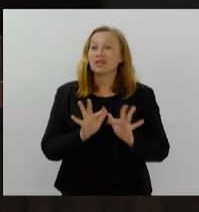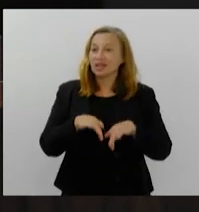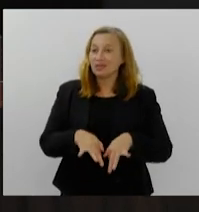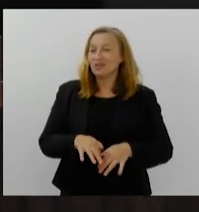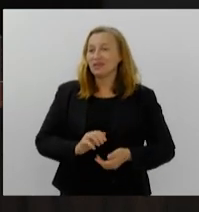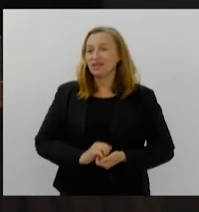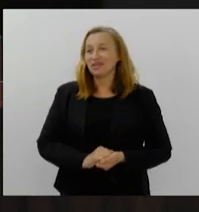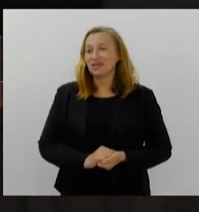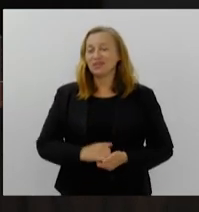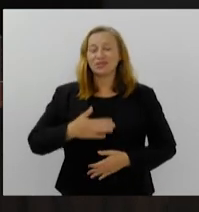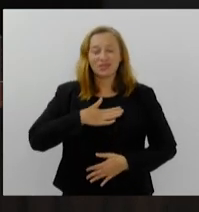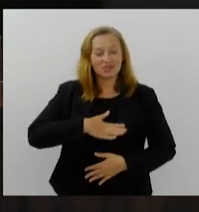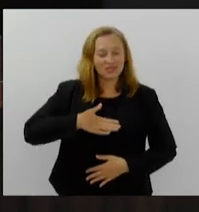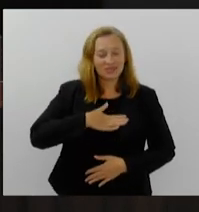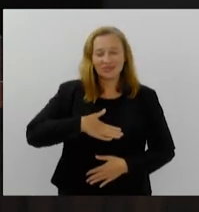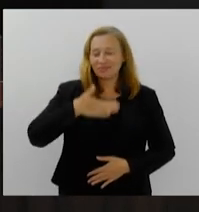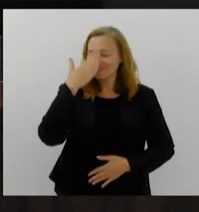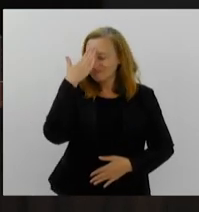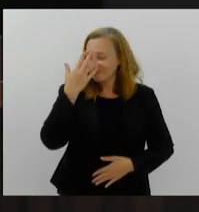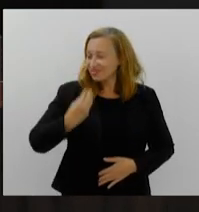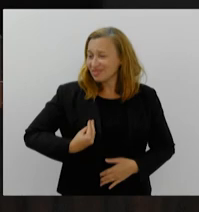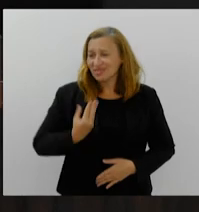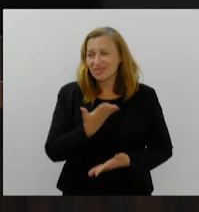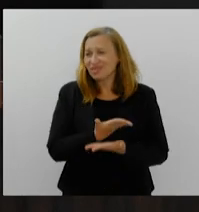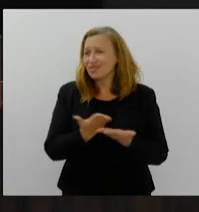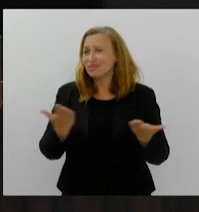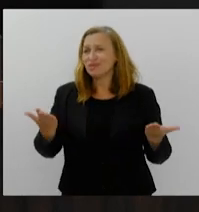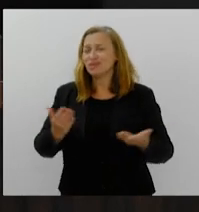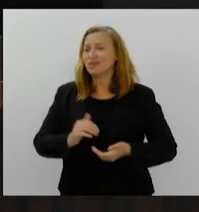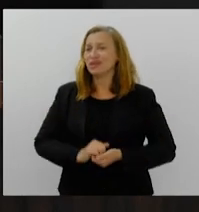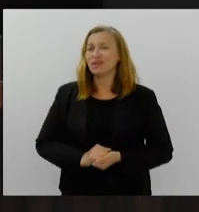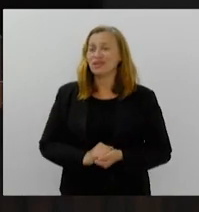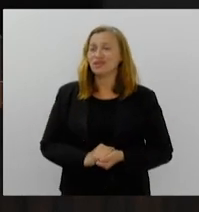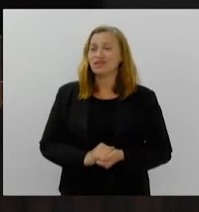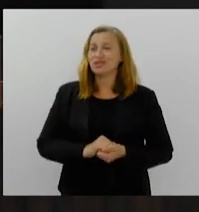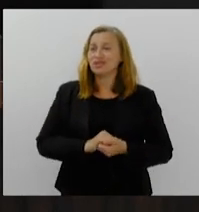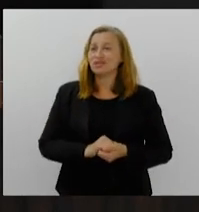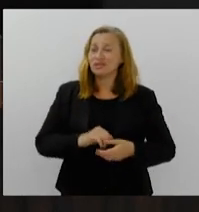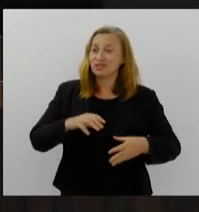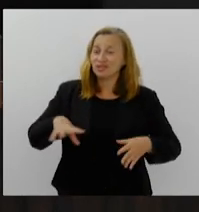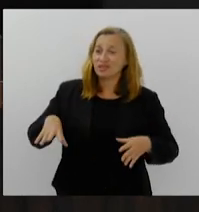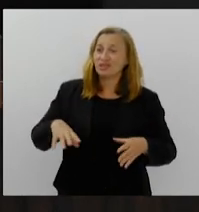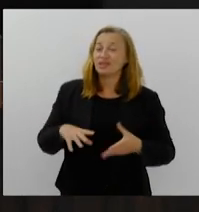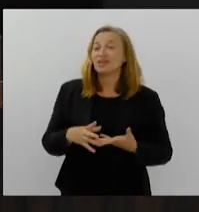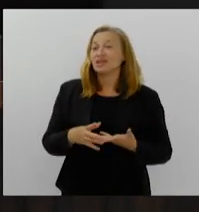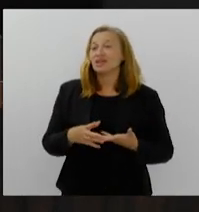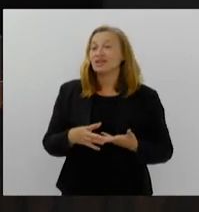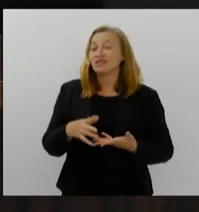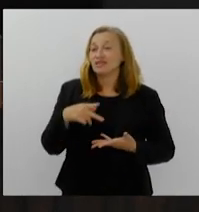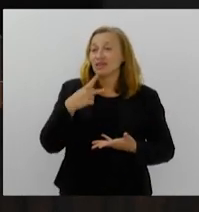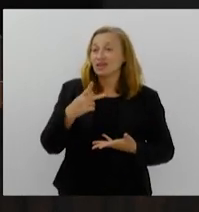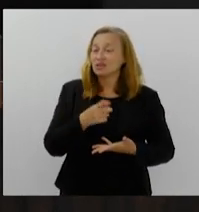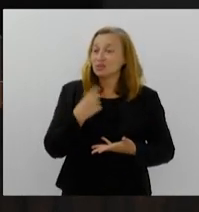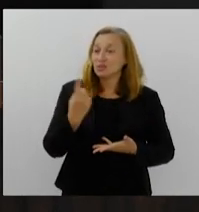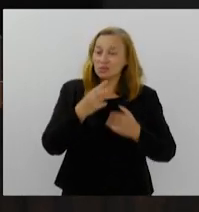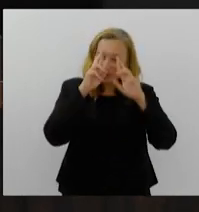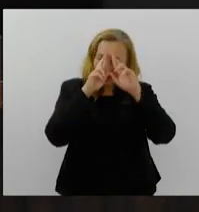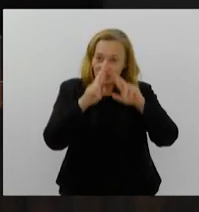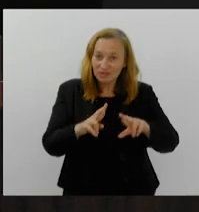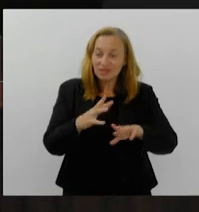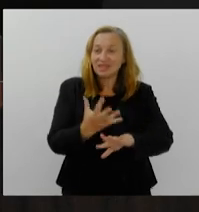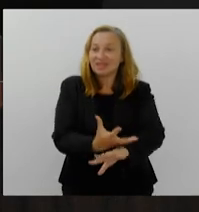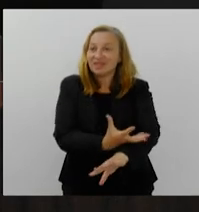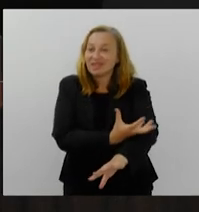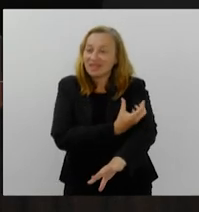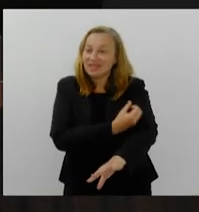Finalizando, gostaria de agradecer a presença de todos e reiterar o nosso respeito e